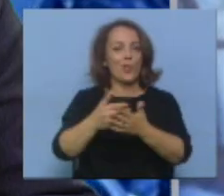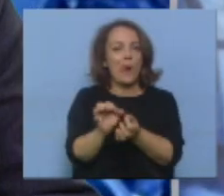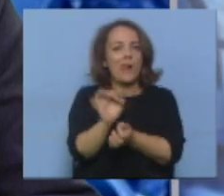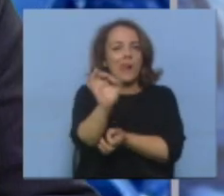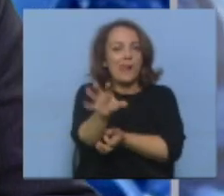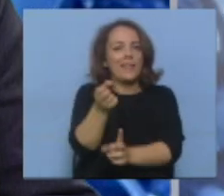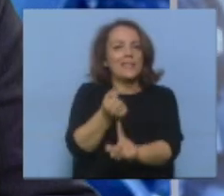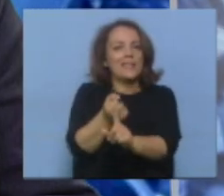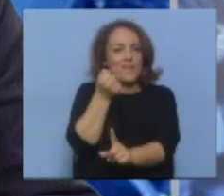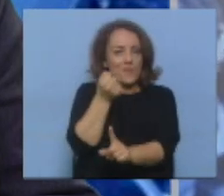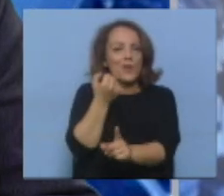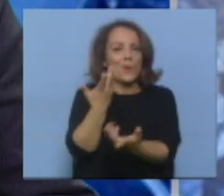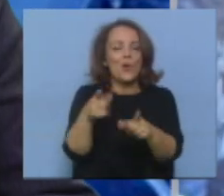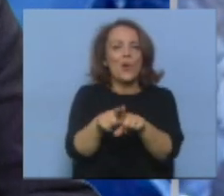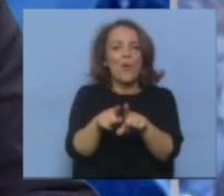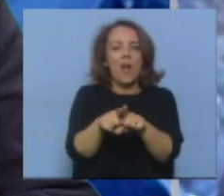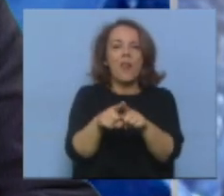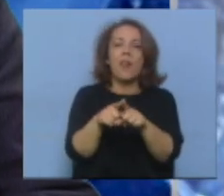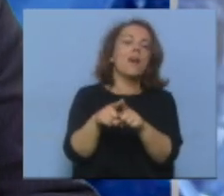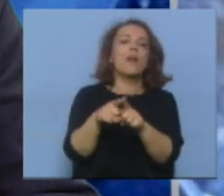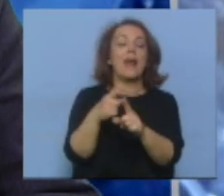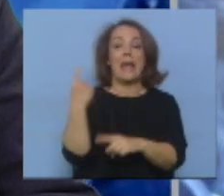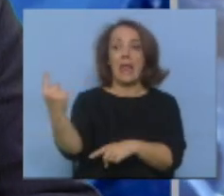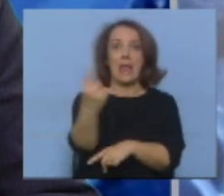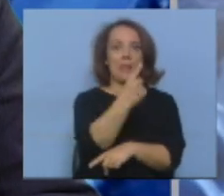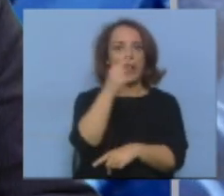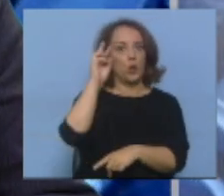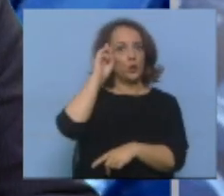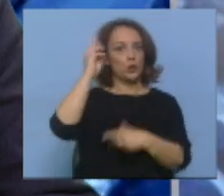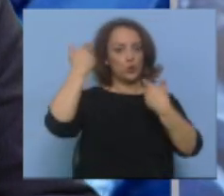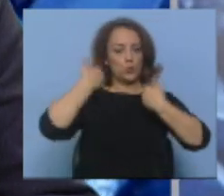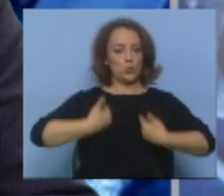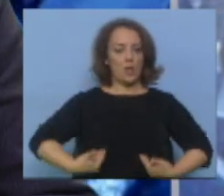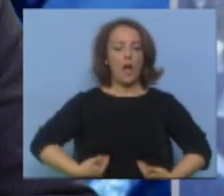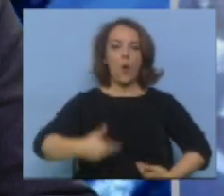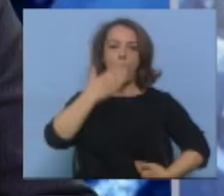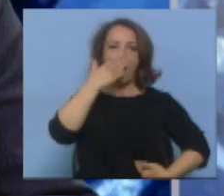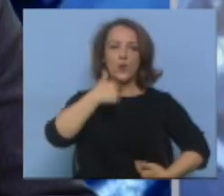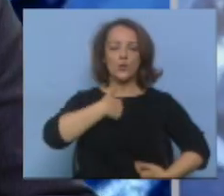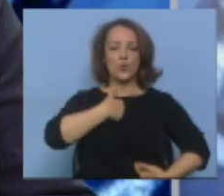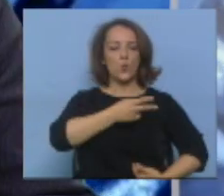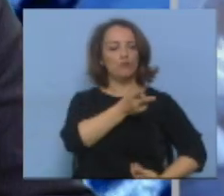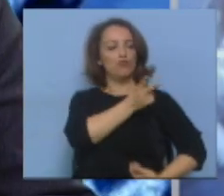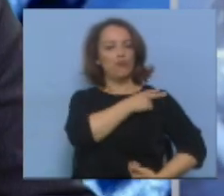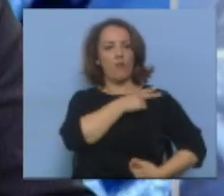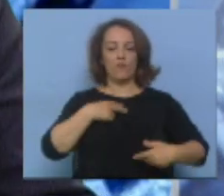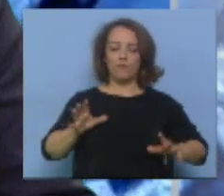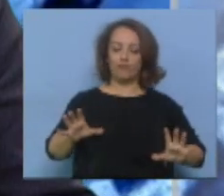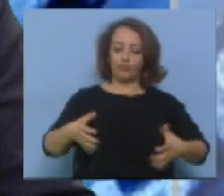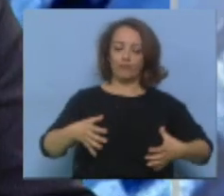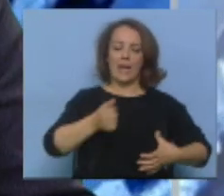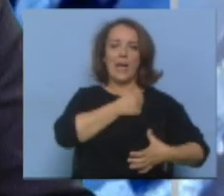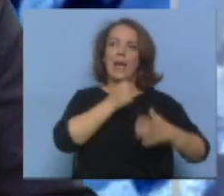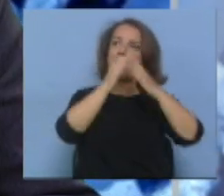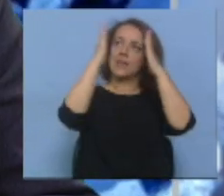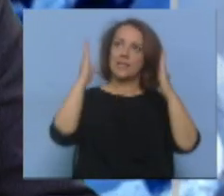seja, conseguir que cada escoteiro quase que se sinta um chefe de banda ou um chefe de patrulha dentro da sua